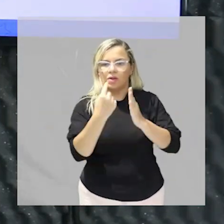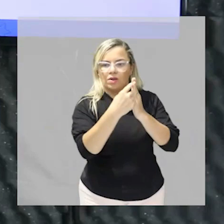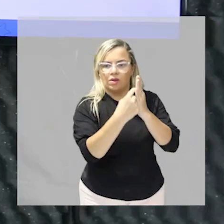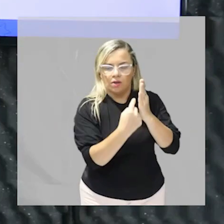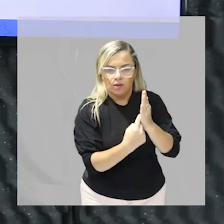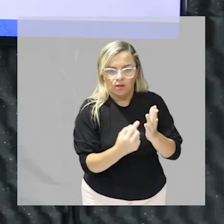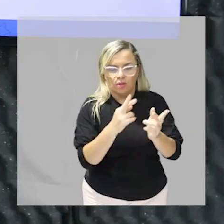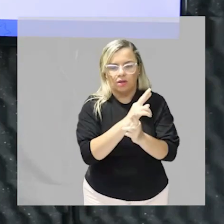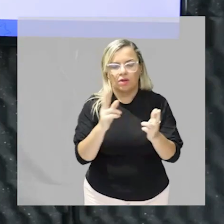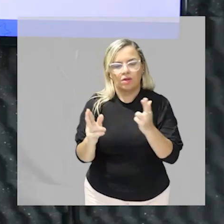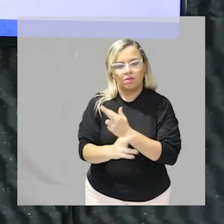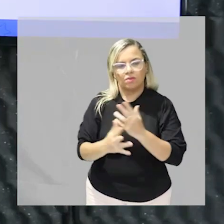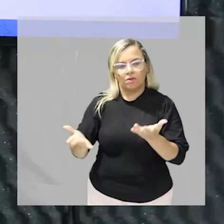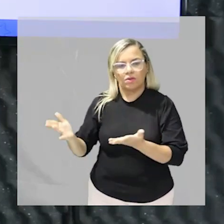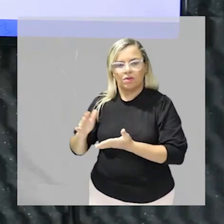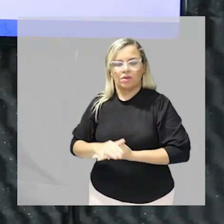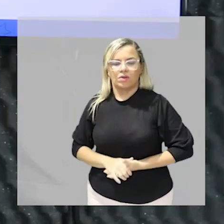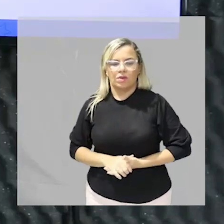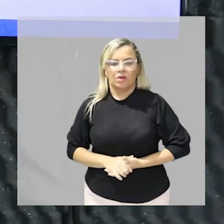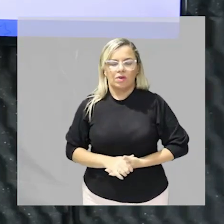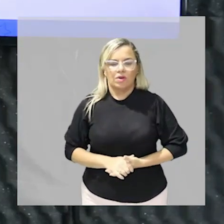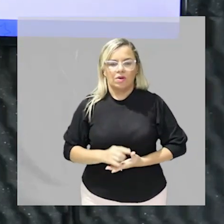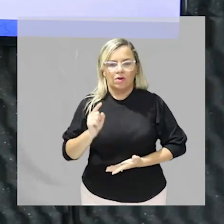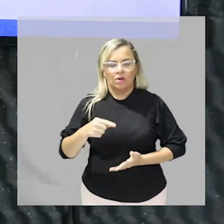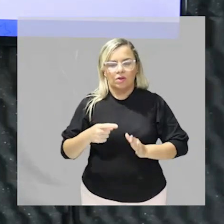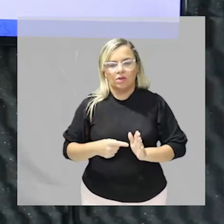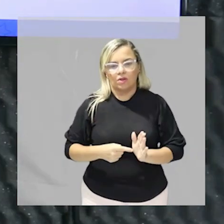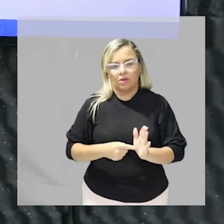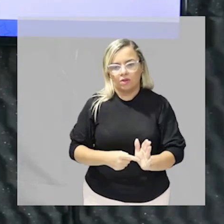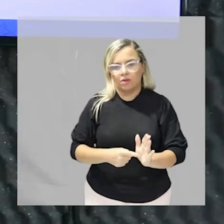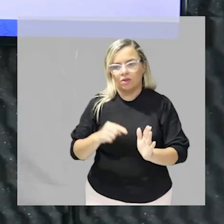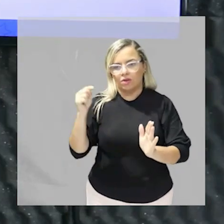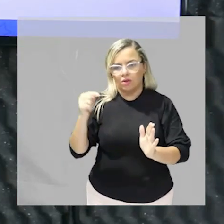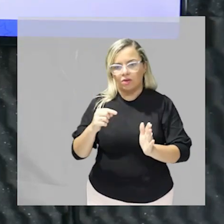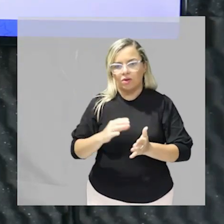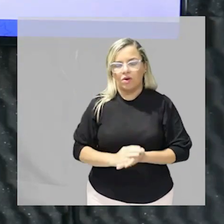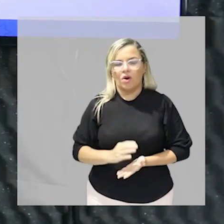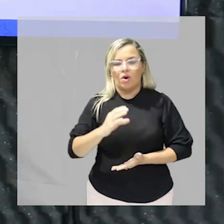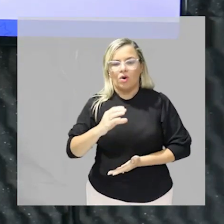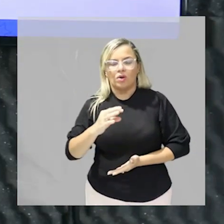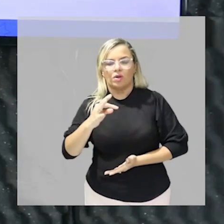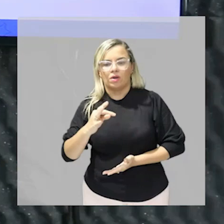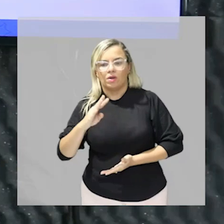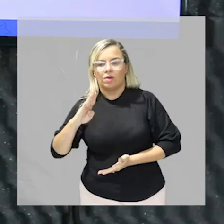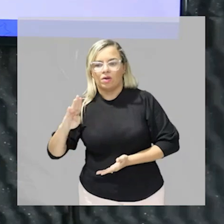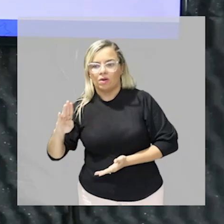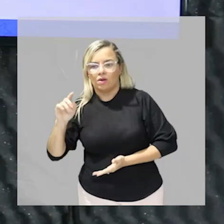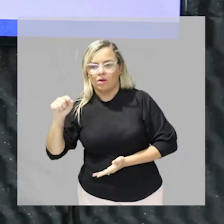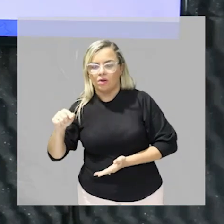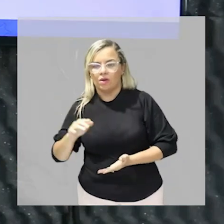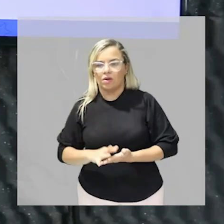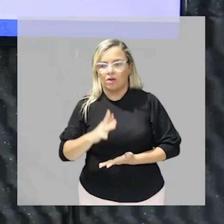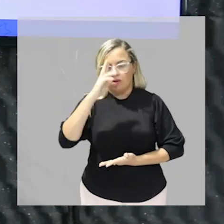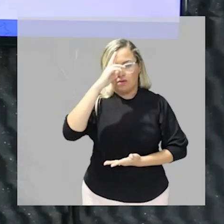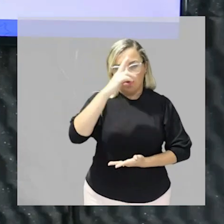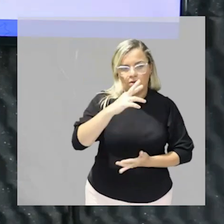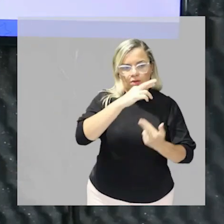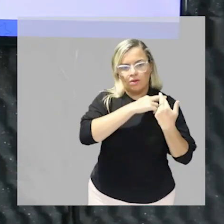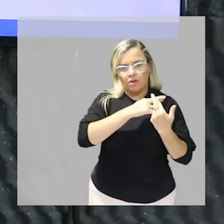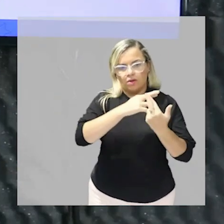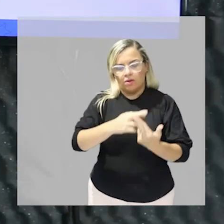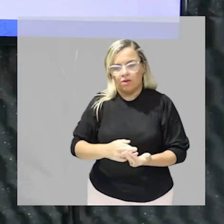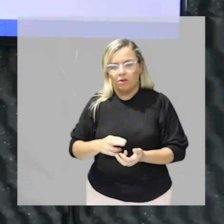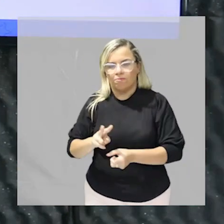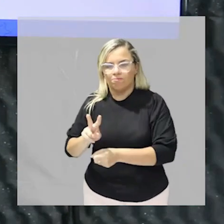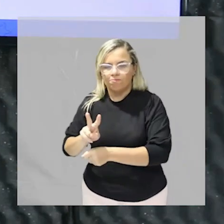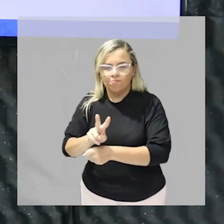respeito. Conforme determina o Código de Trânsito Brasileiro, as autoridades de trânsito são responsáveis pela